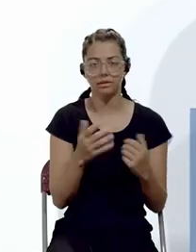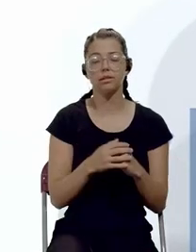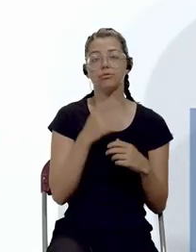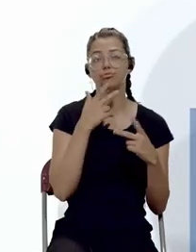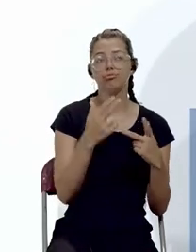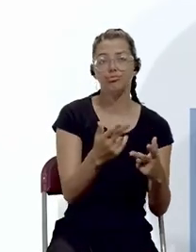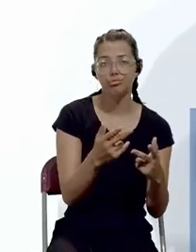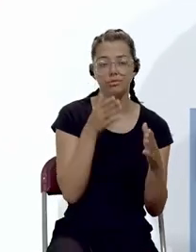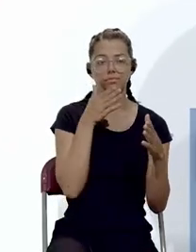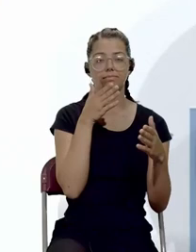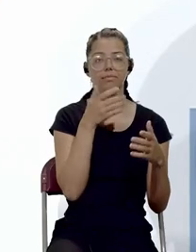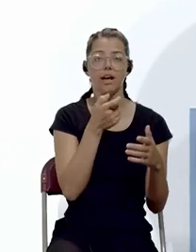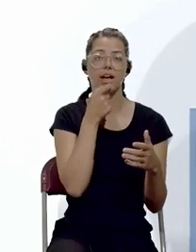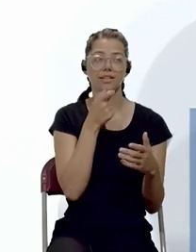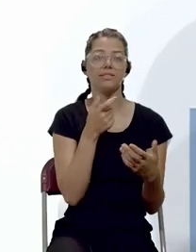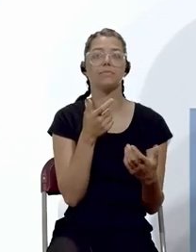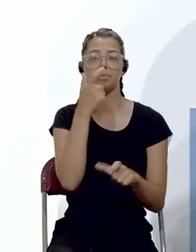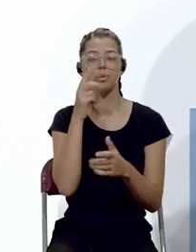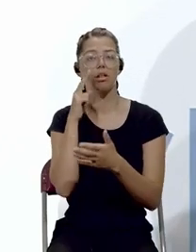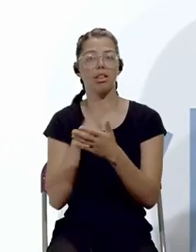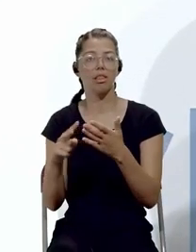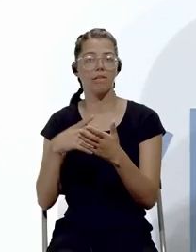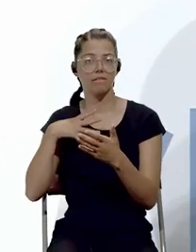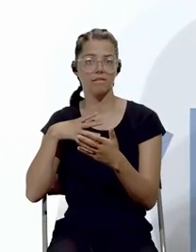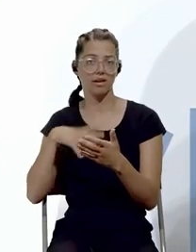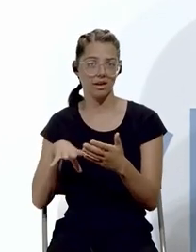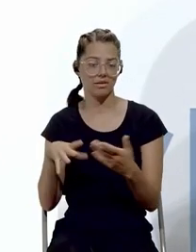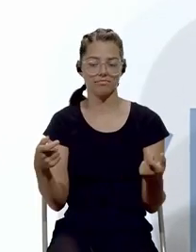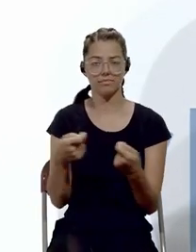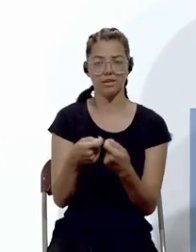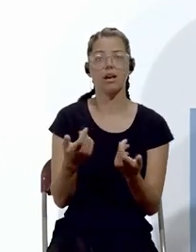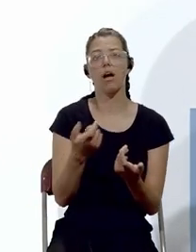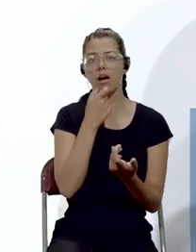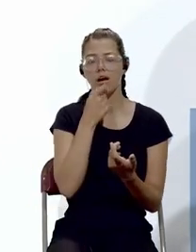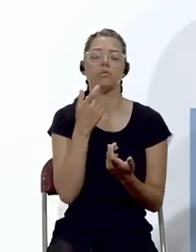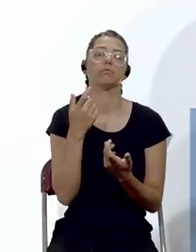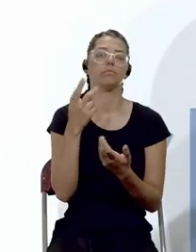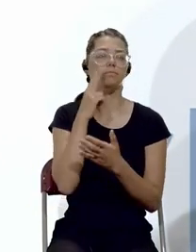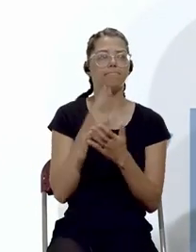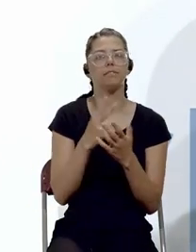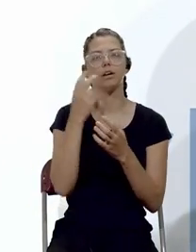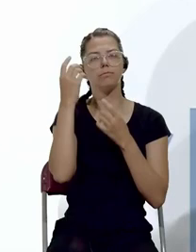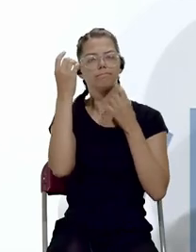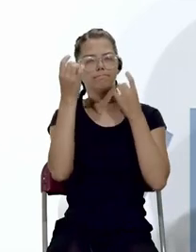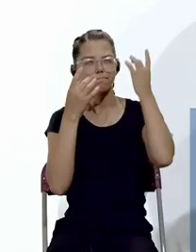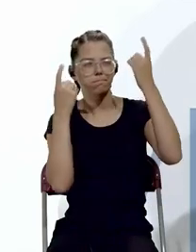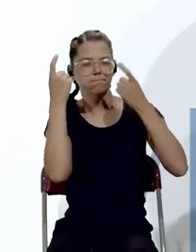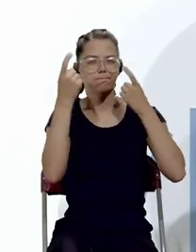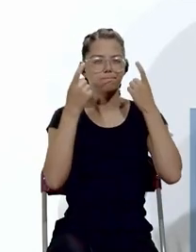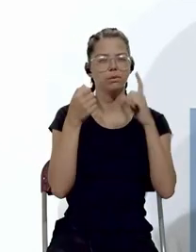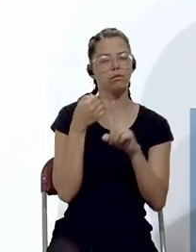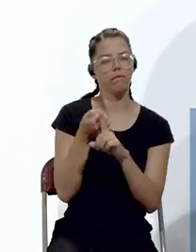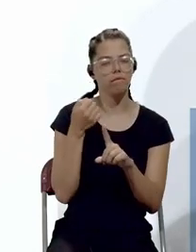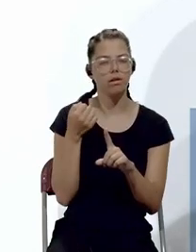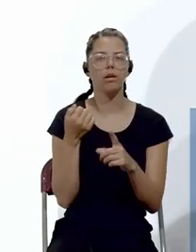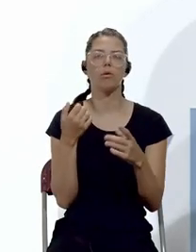sobre livros e quem quer fazê-lo de uma forma que implique alguma reflexão, algum desafio,